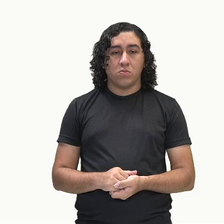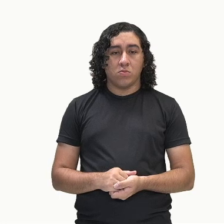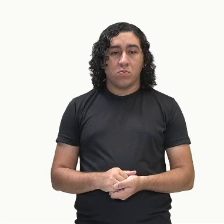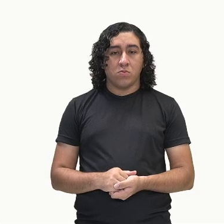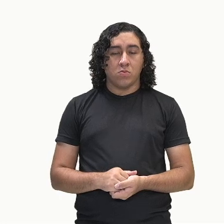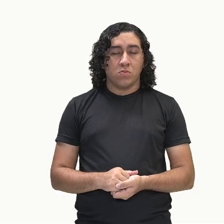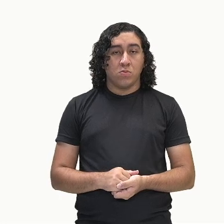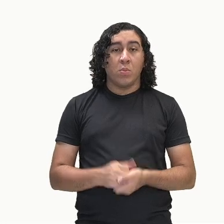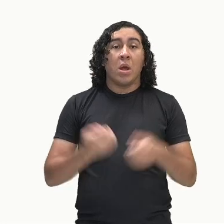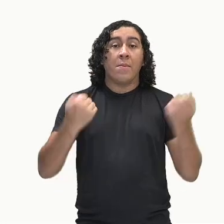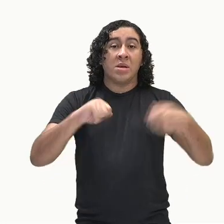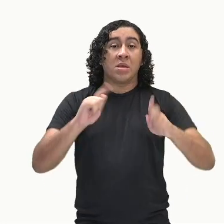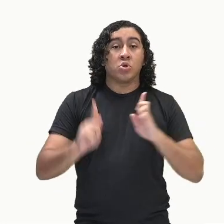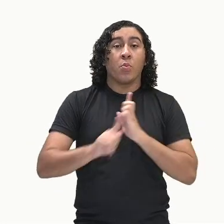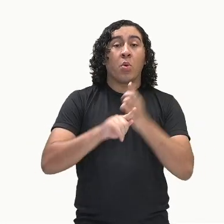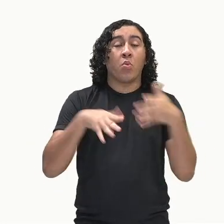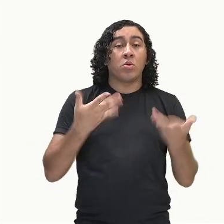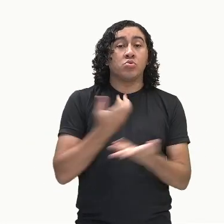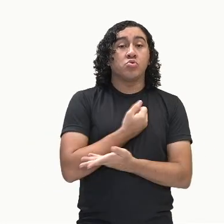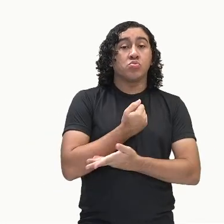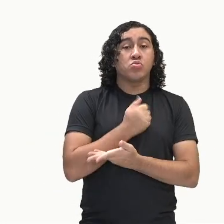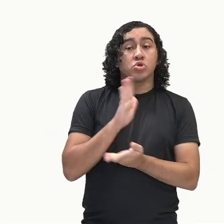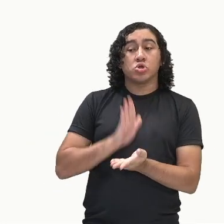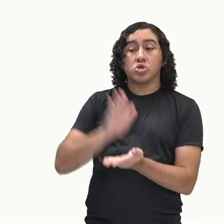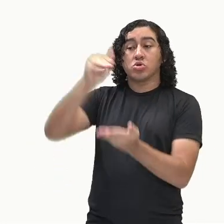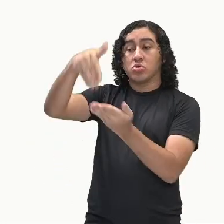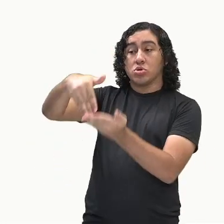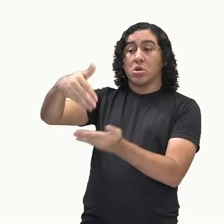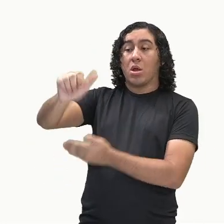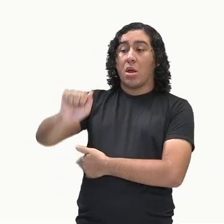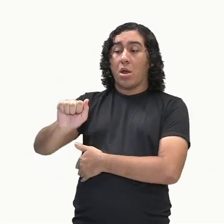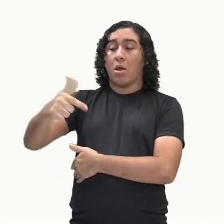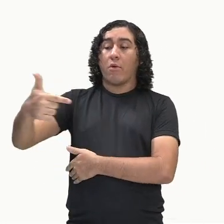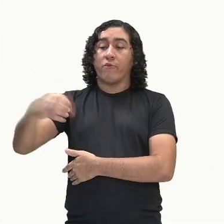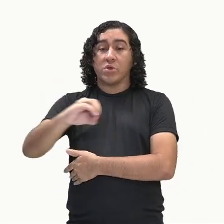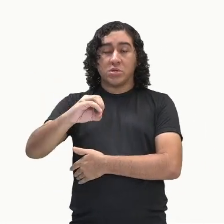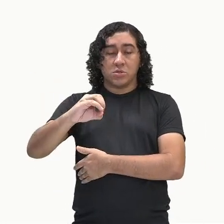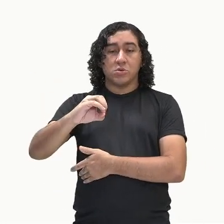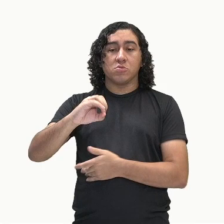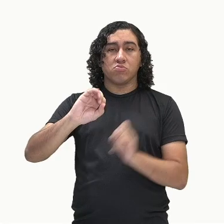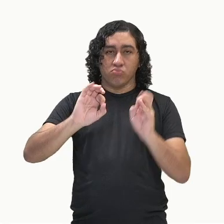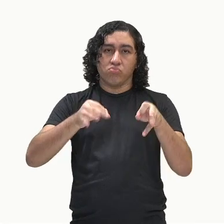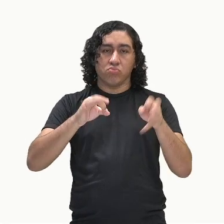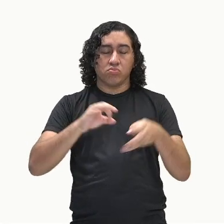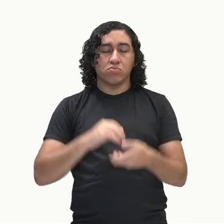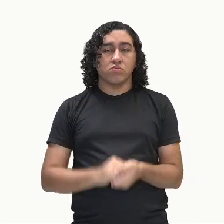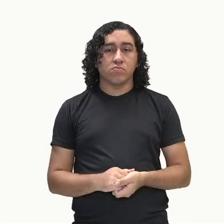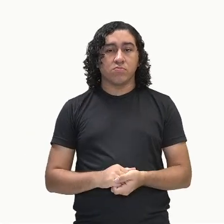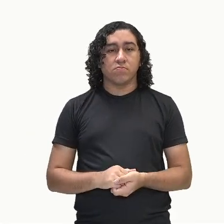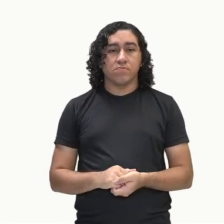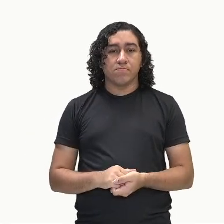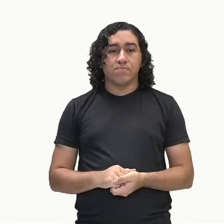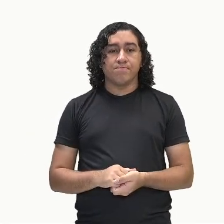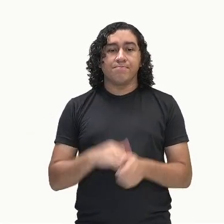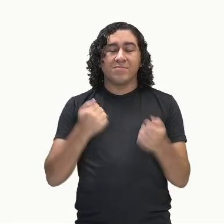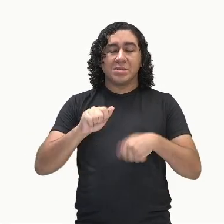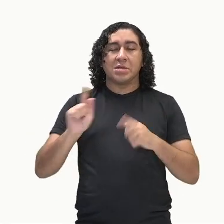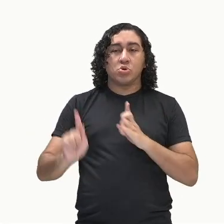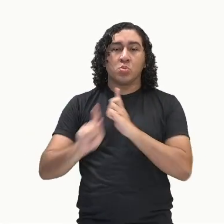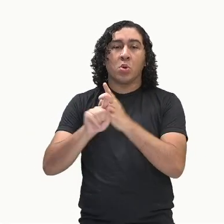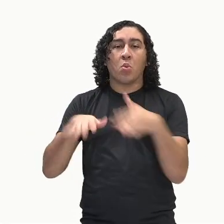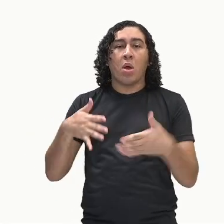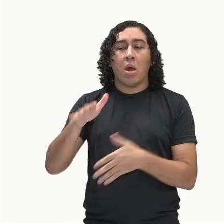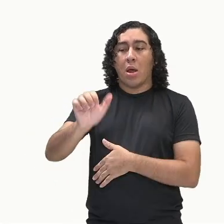A gente precisa descobrir quem é o A20. Não é verdade? Eu preciso descobrir quem